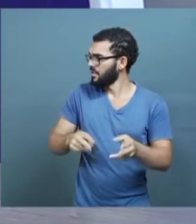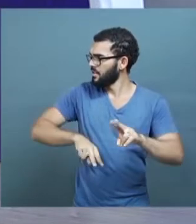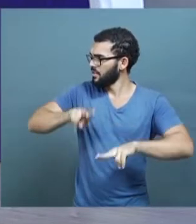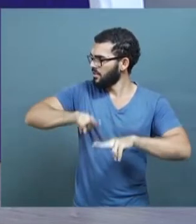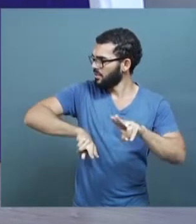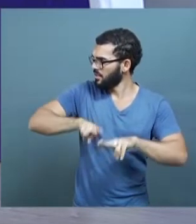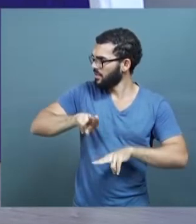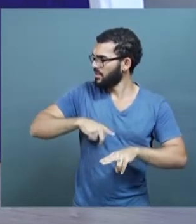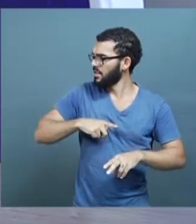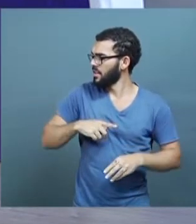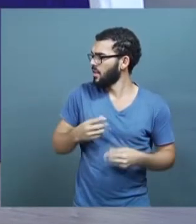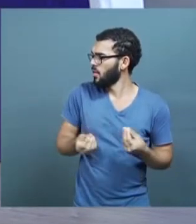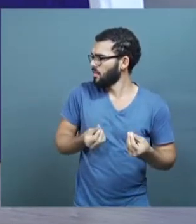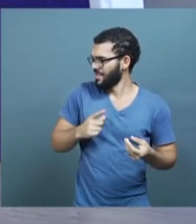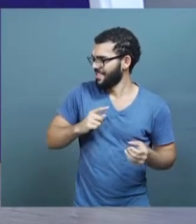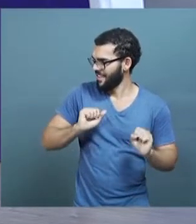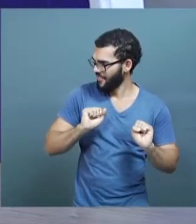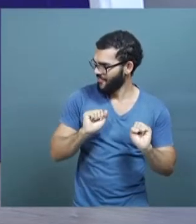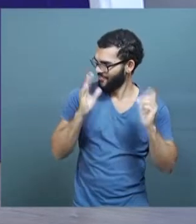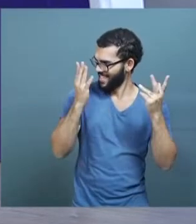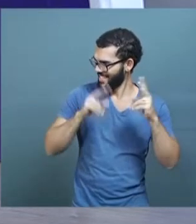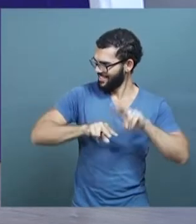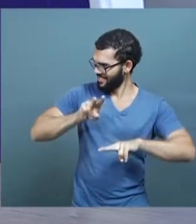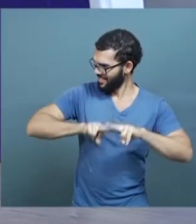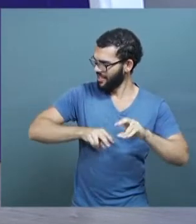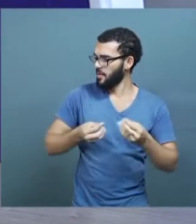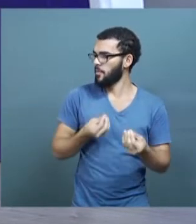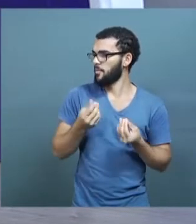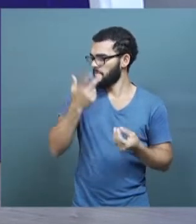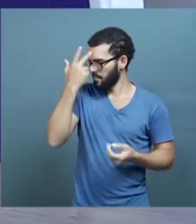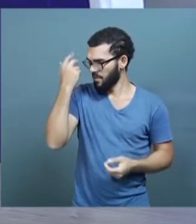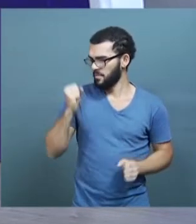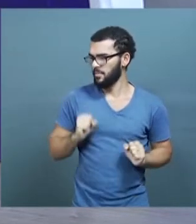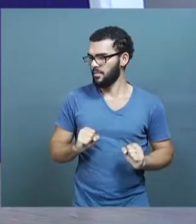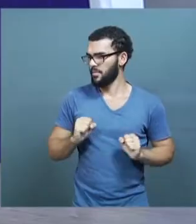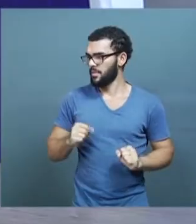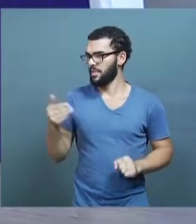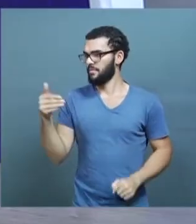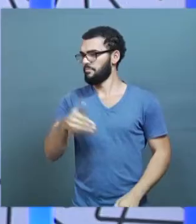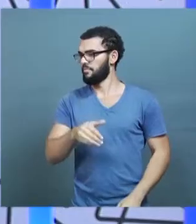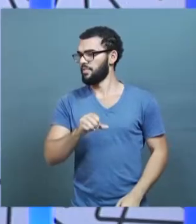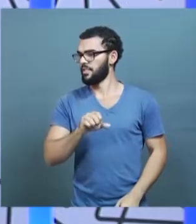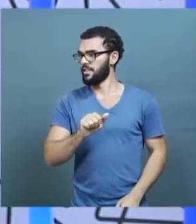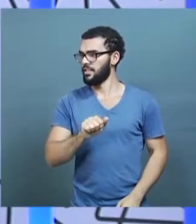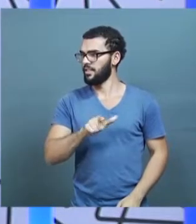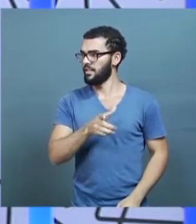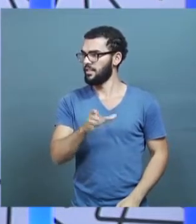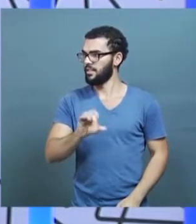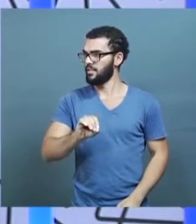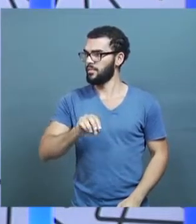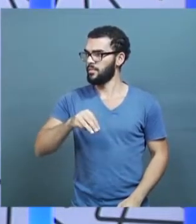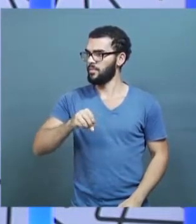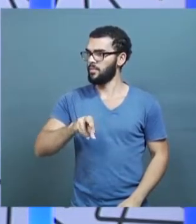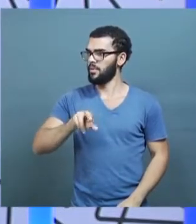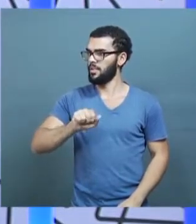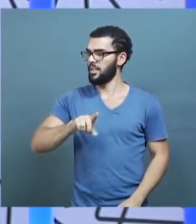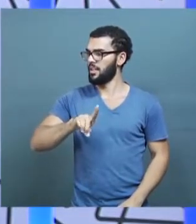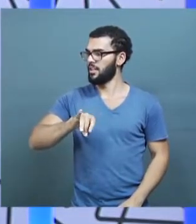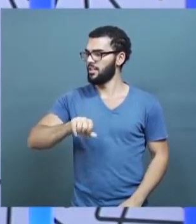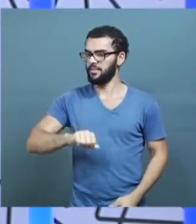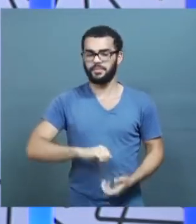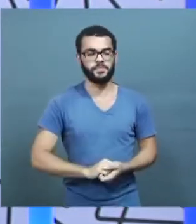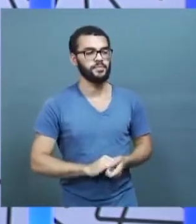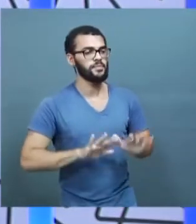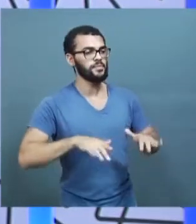acontecendo as festas juninas, como que o pessoal pode também participar das ações do Ação Moradia? Bom, no mês de junho nós fazemos sempre uma